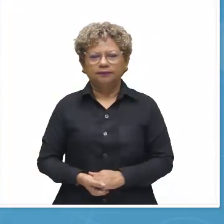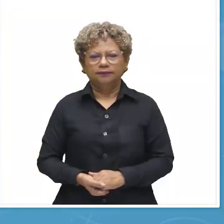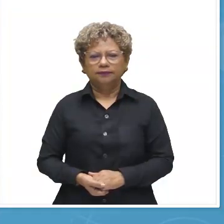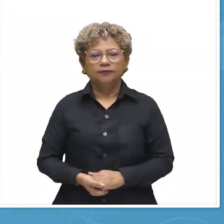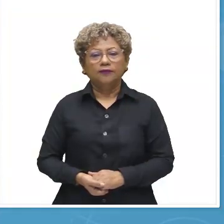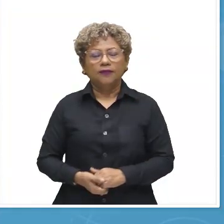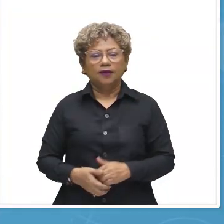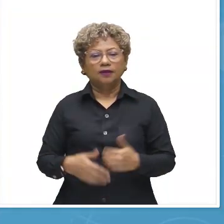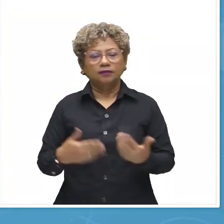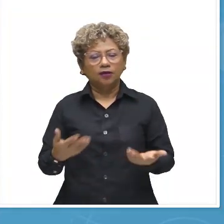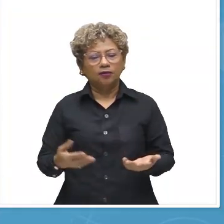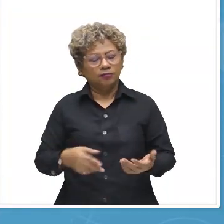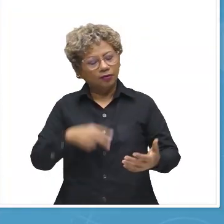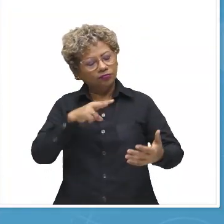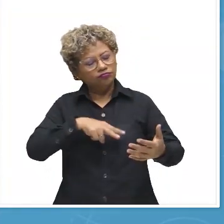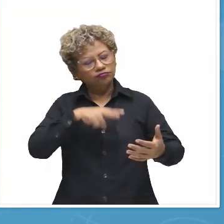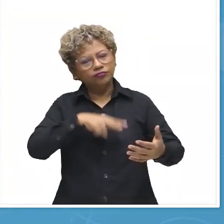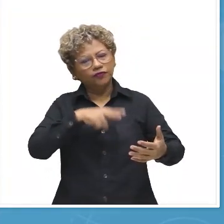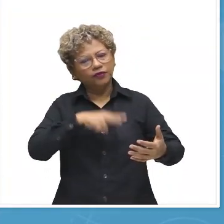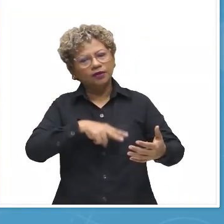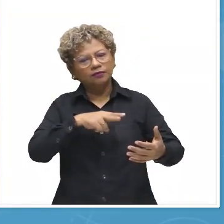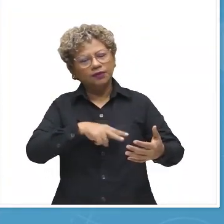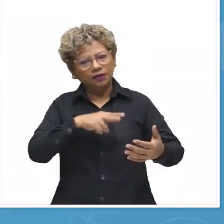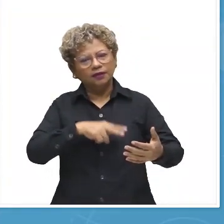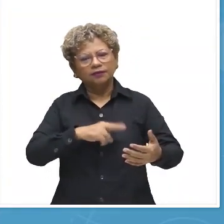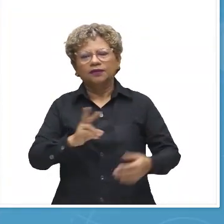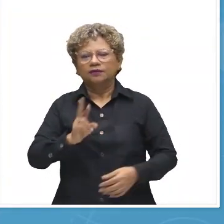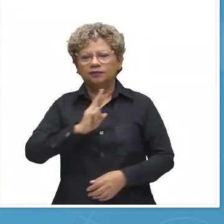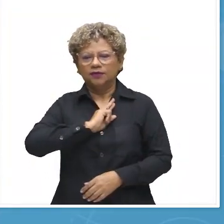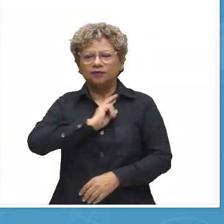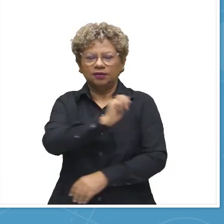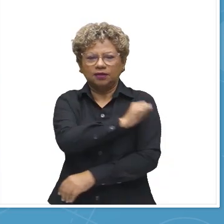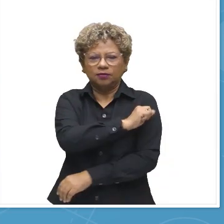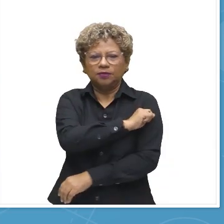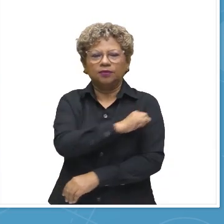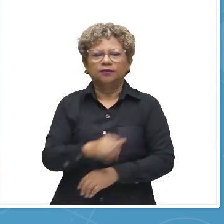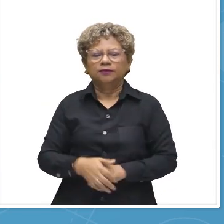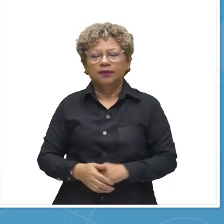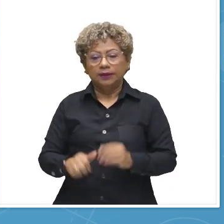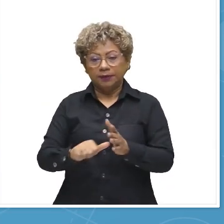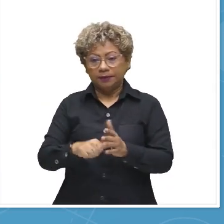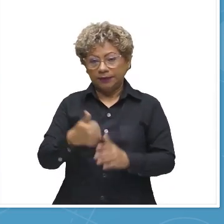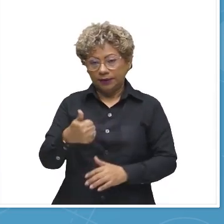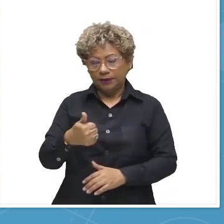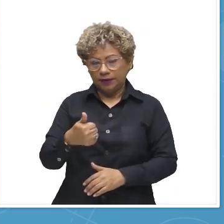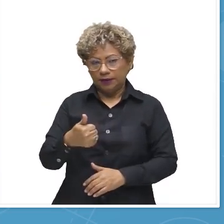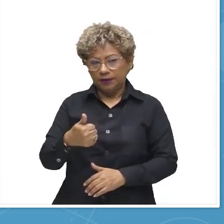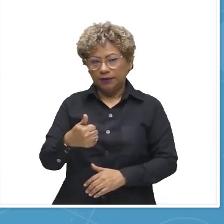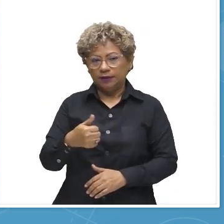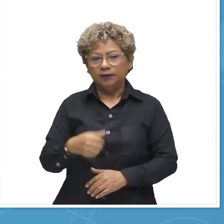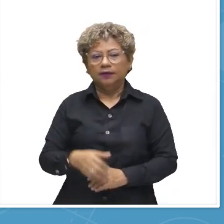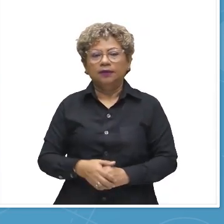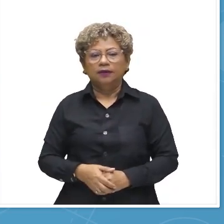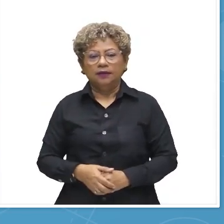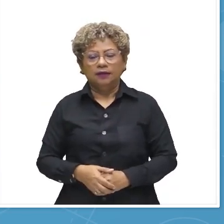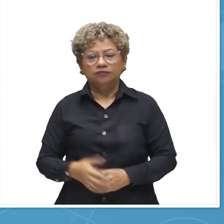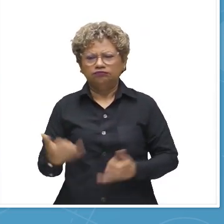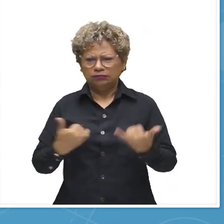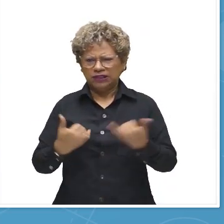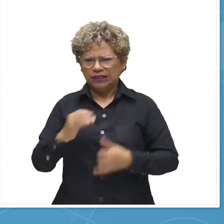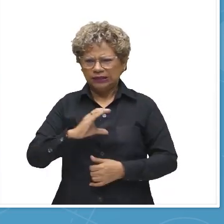Muito bem, então, estava acompanhando vocês aqui pelo chat, né? A primeira questão, a letra C, tem uma fração ali que é um pouquinho